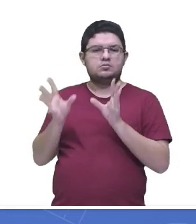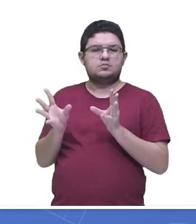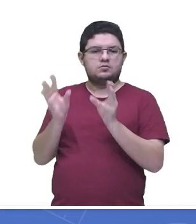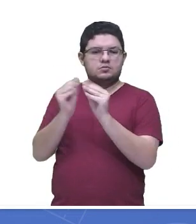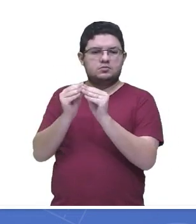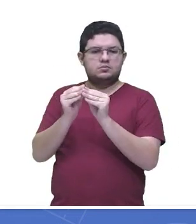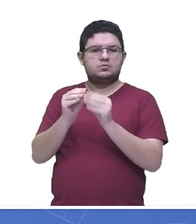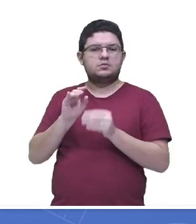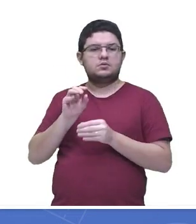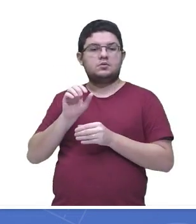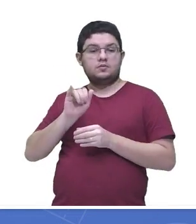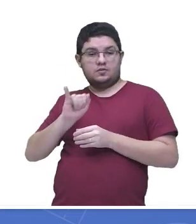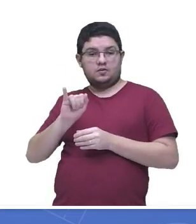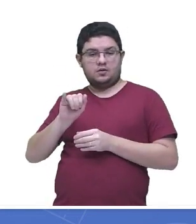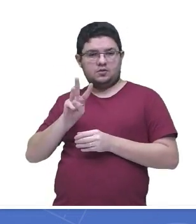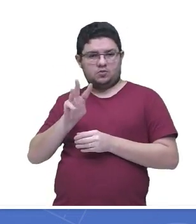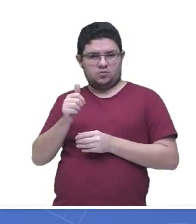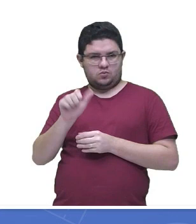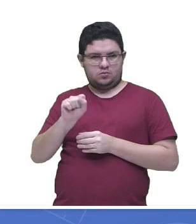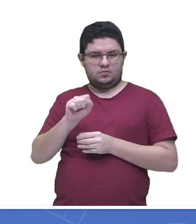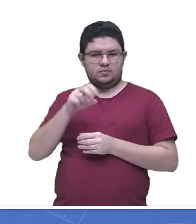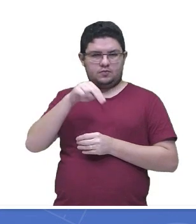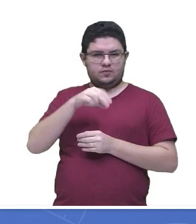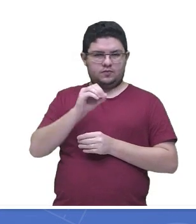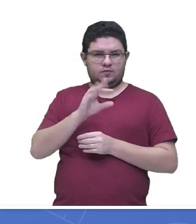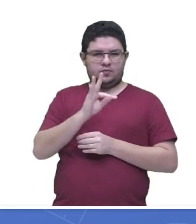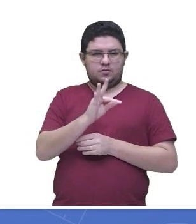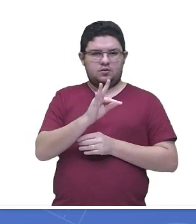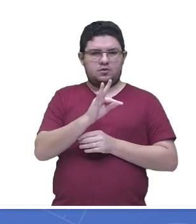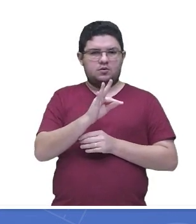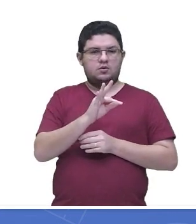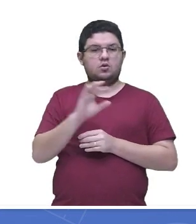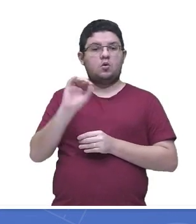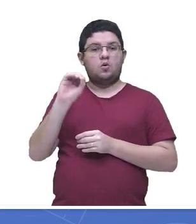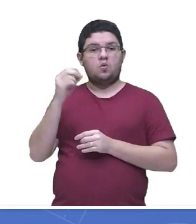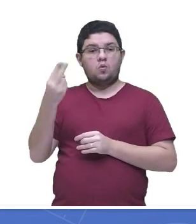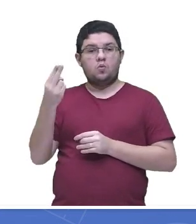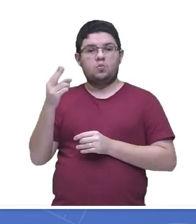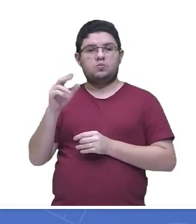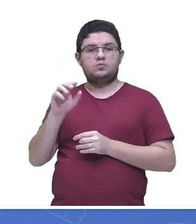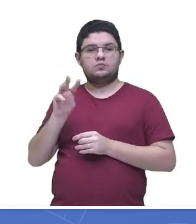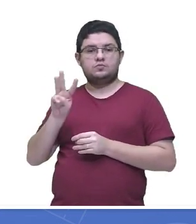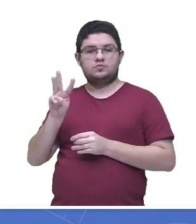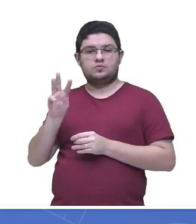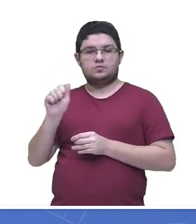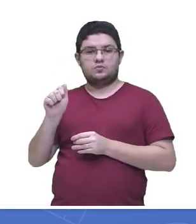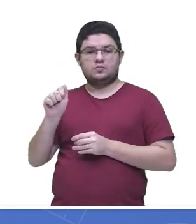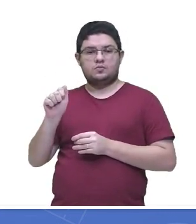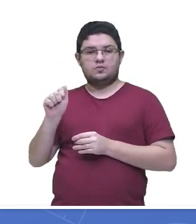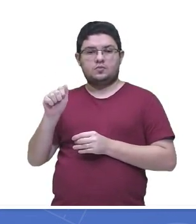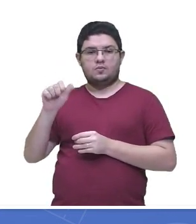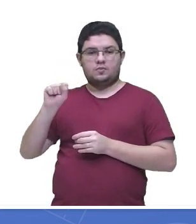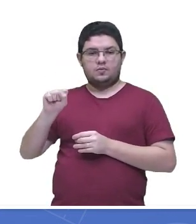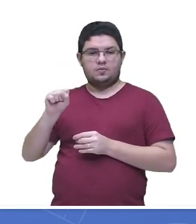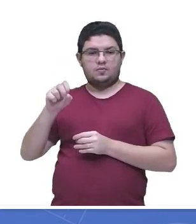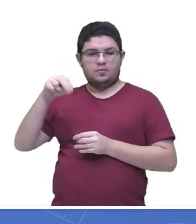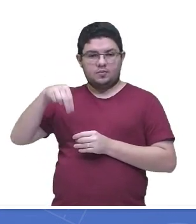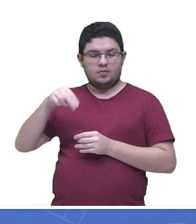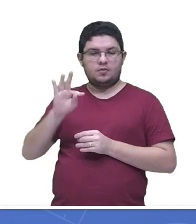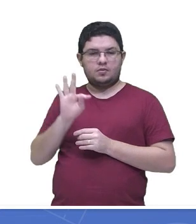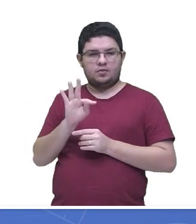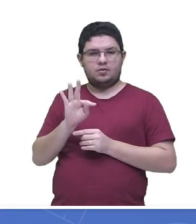wasn't. Aqui, ó, também é a mesma coisa, né? Was not ou wasn't. E